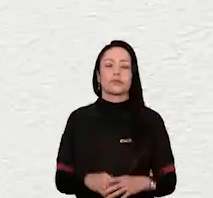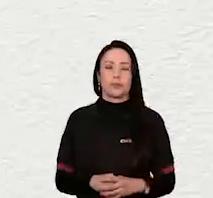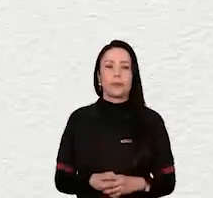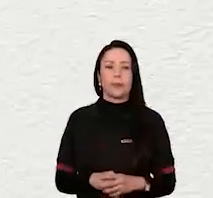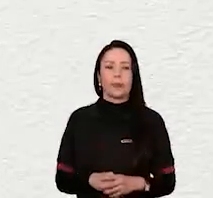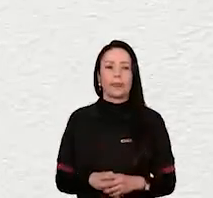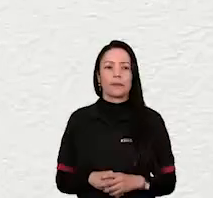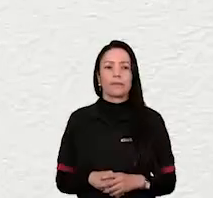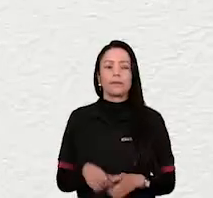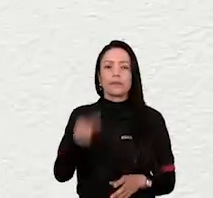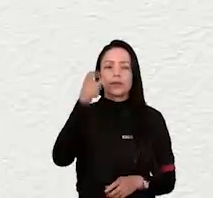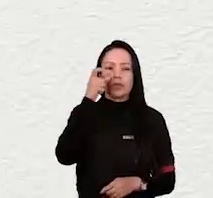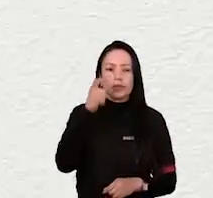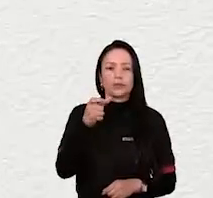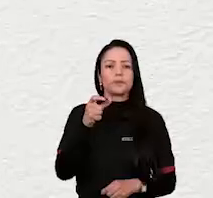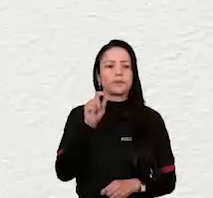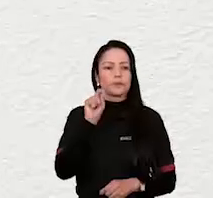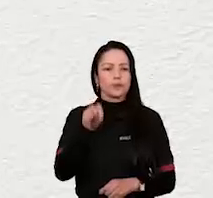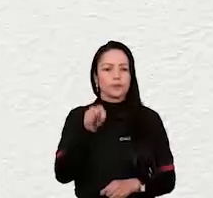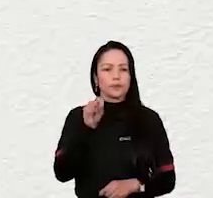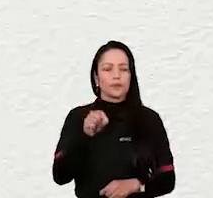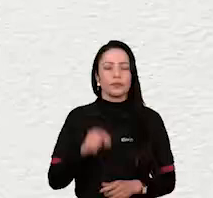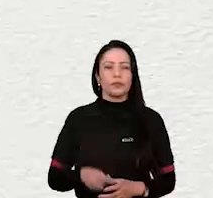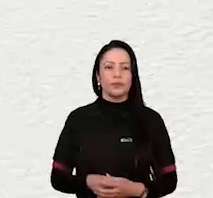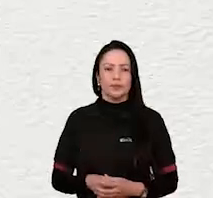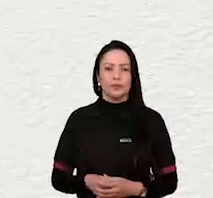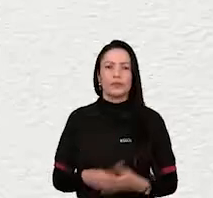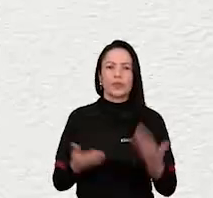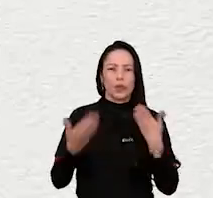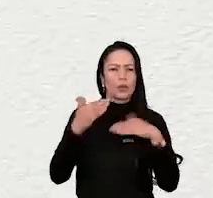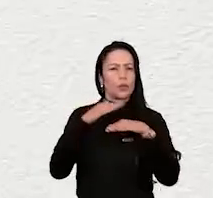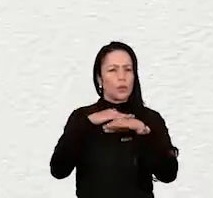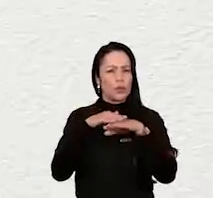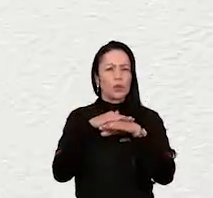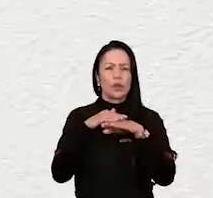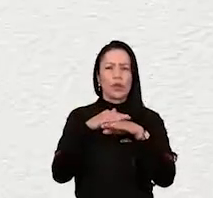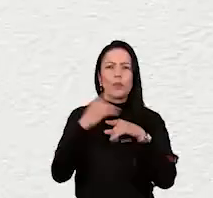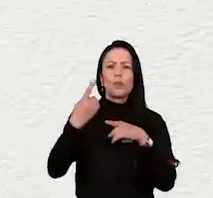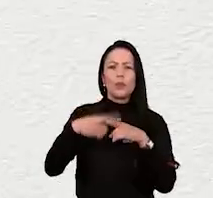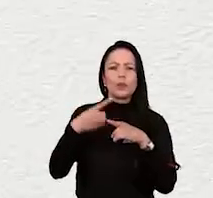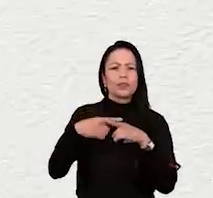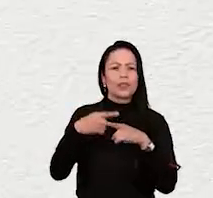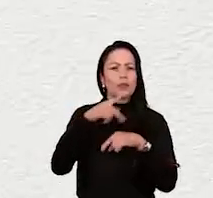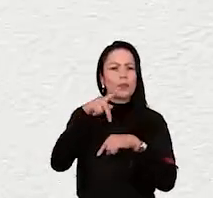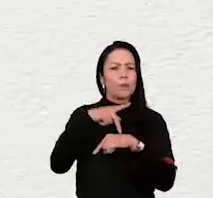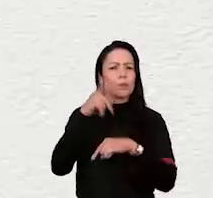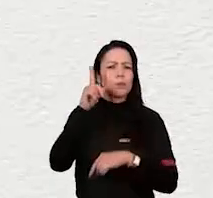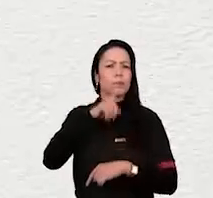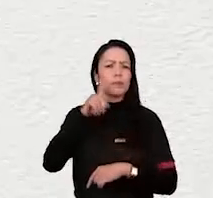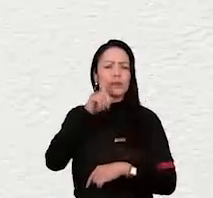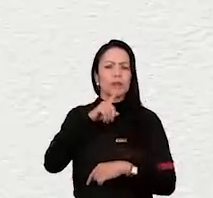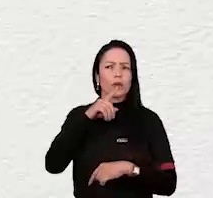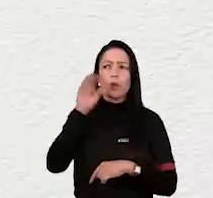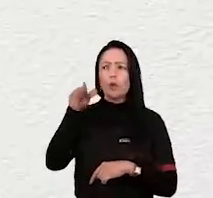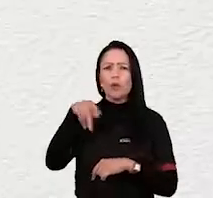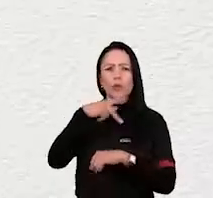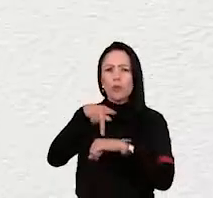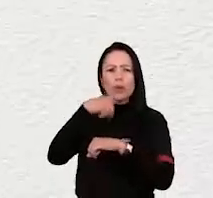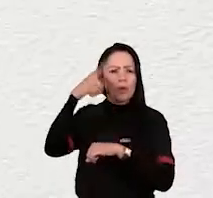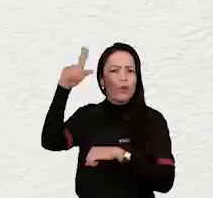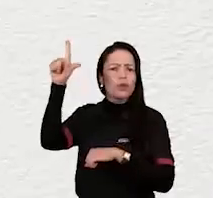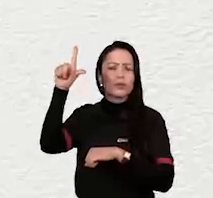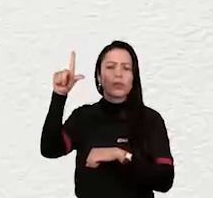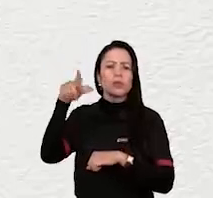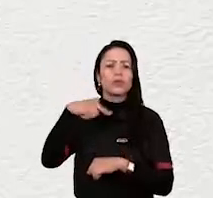uma coisa muito interessante, que é muito debatido, né? Por que o americano ou fora do Brasil, de repente, eles não